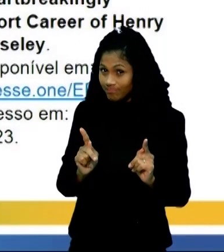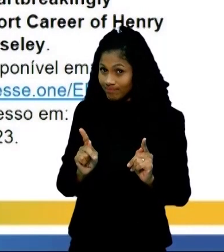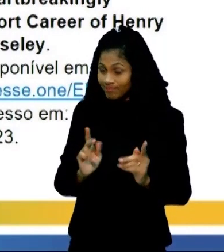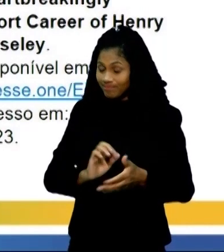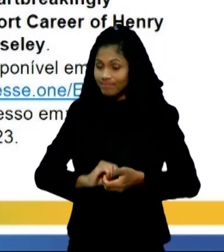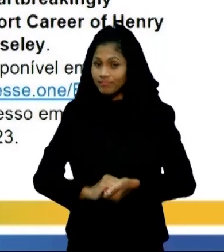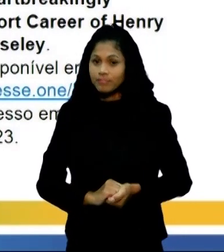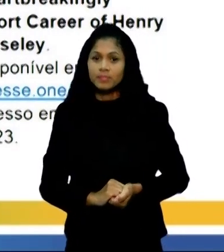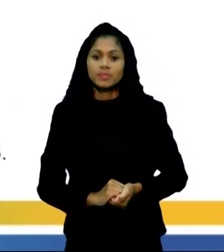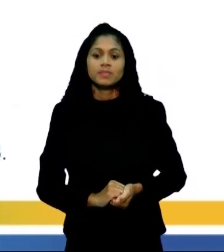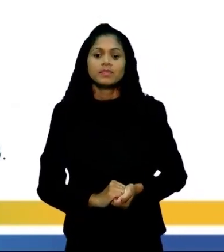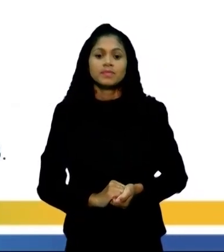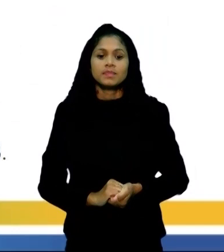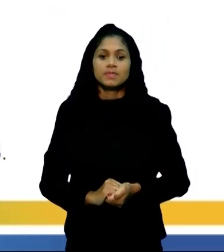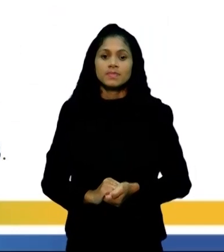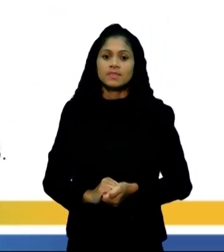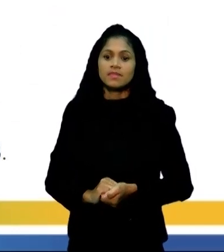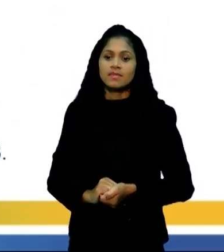aqui.